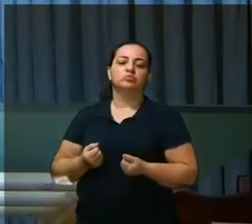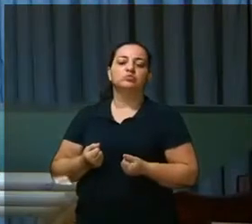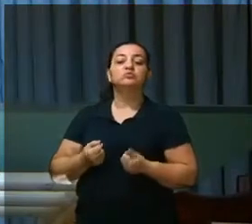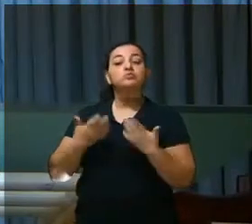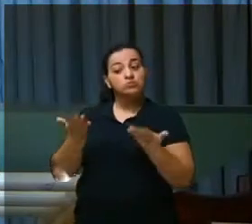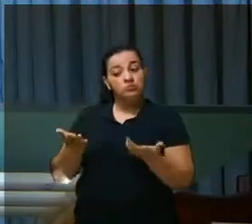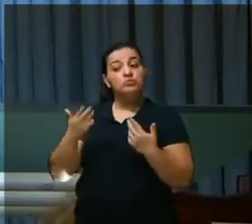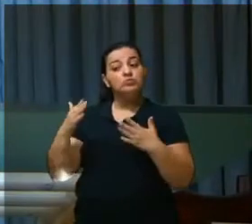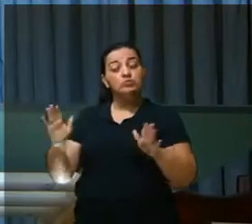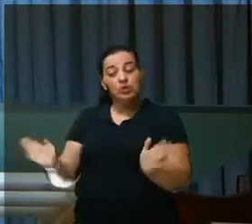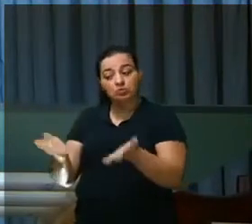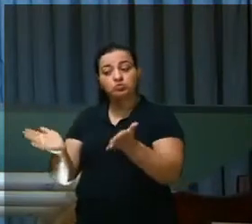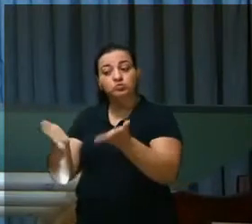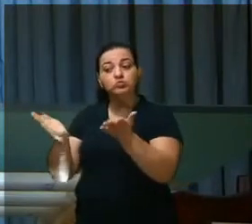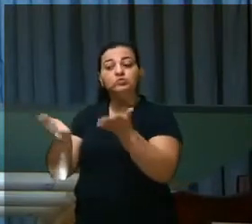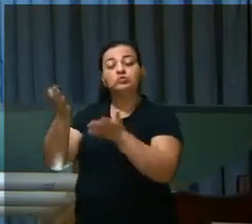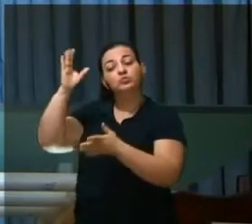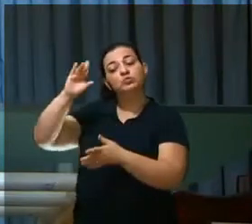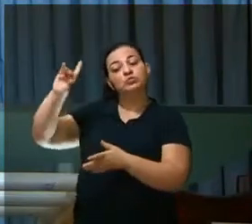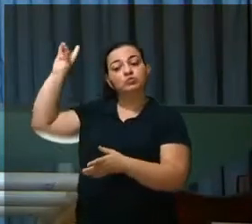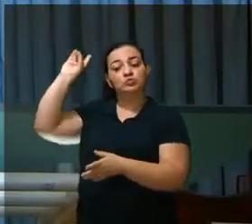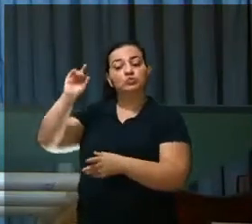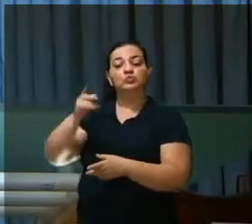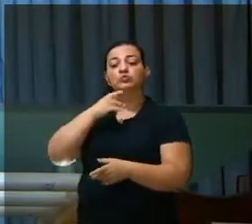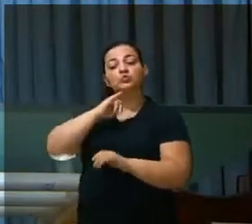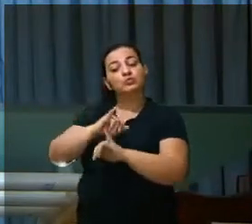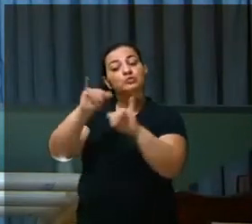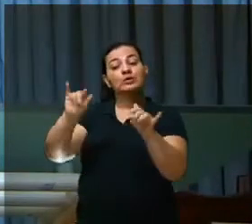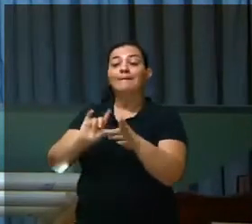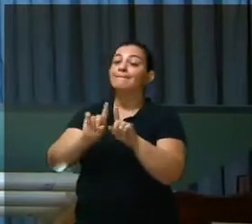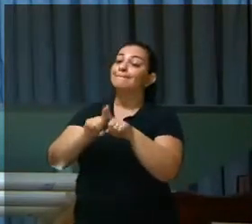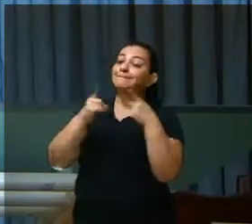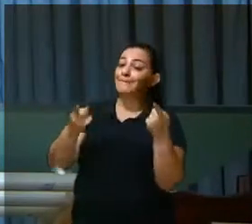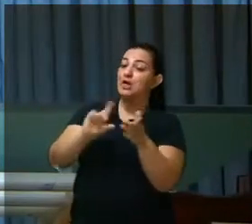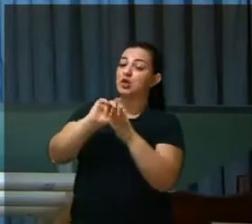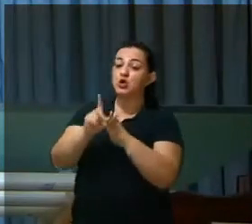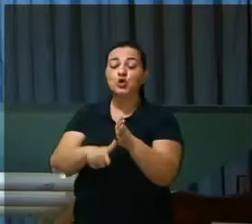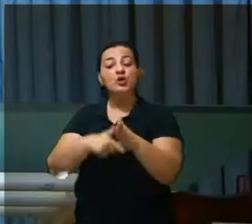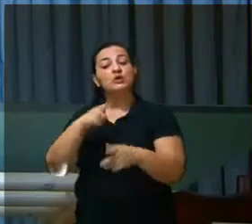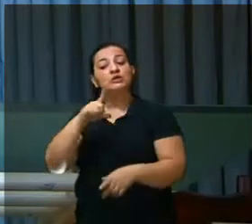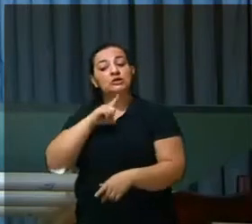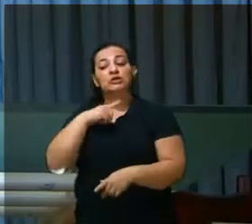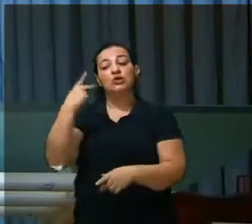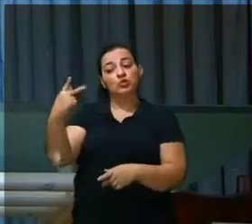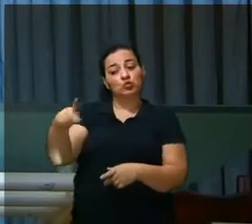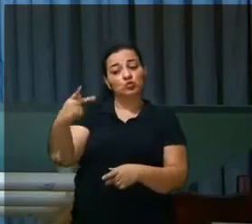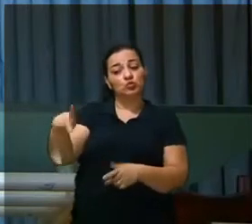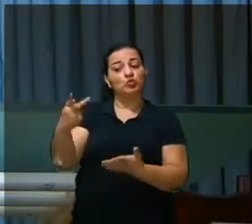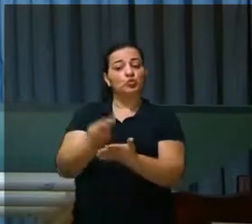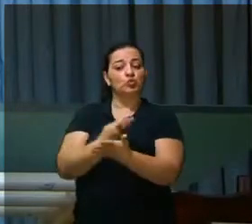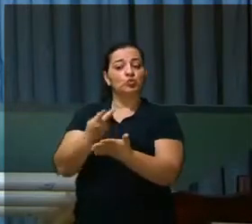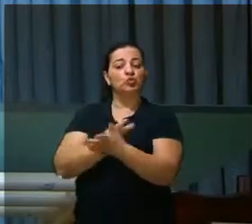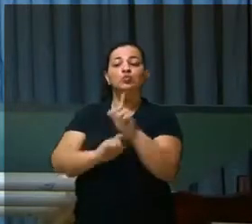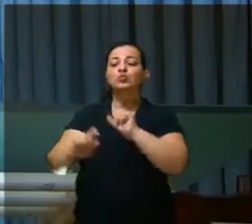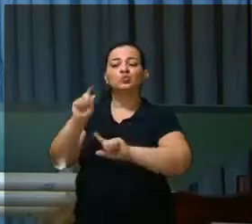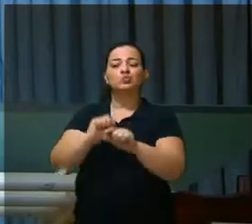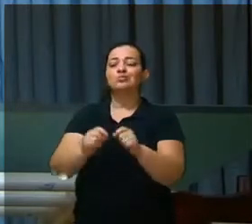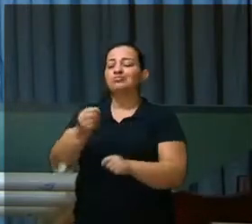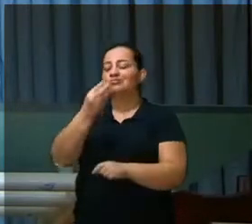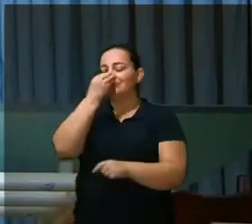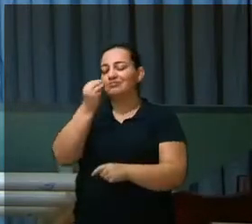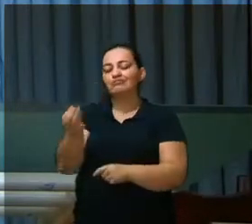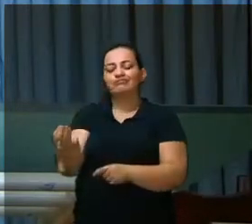aí está o elogio de Deus mas depois ele disse tenho porém contra ti que deixaste